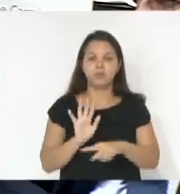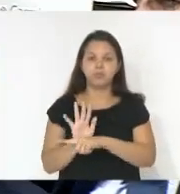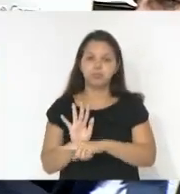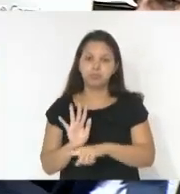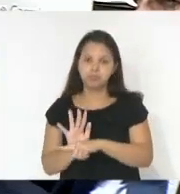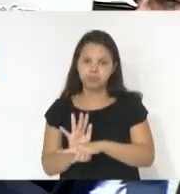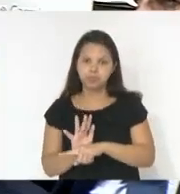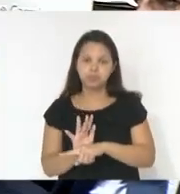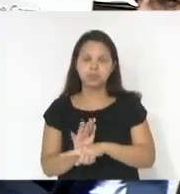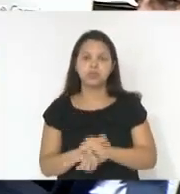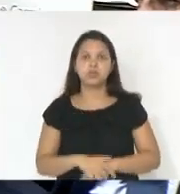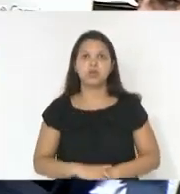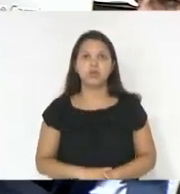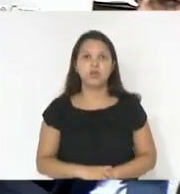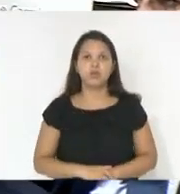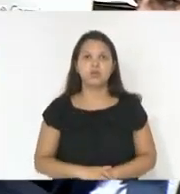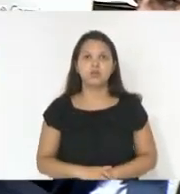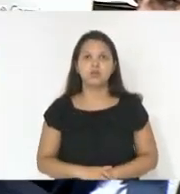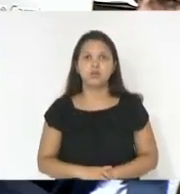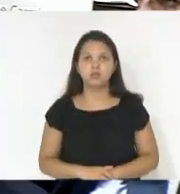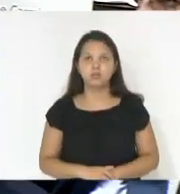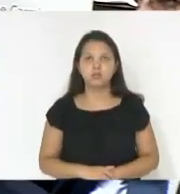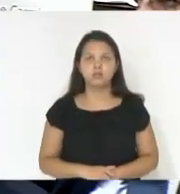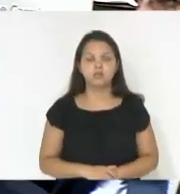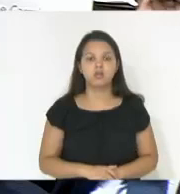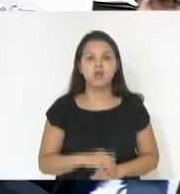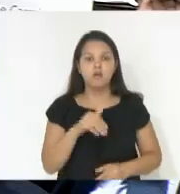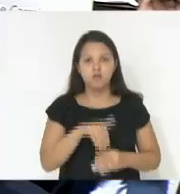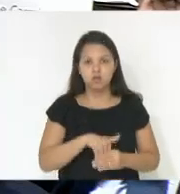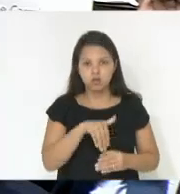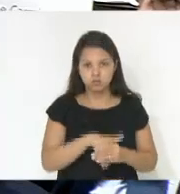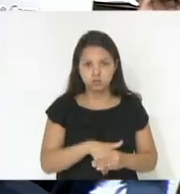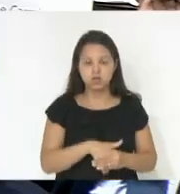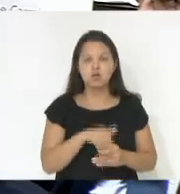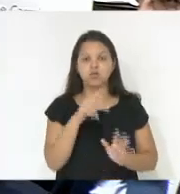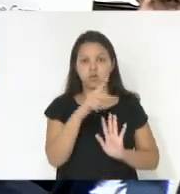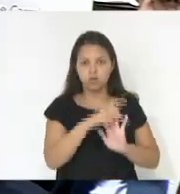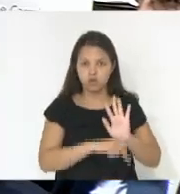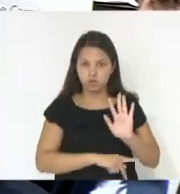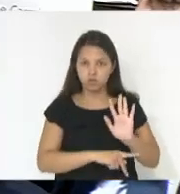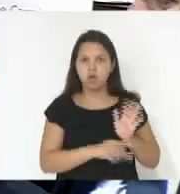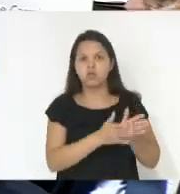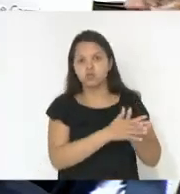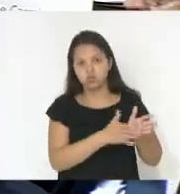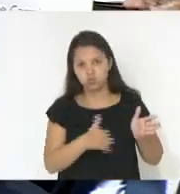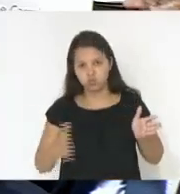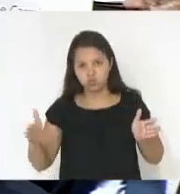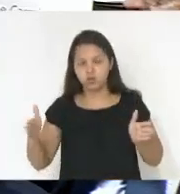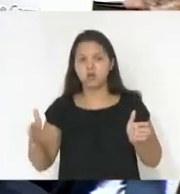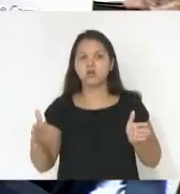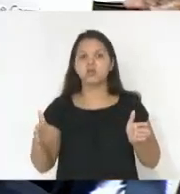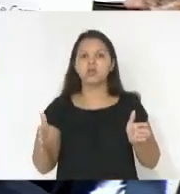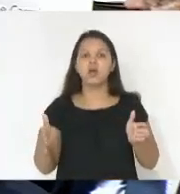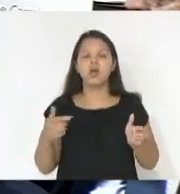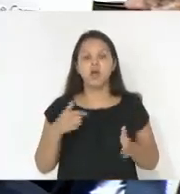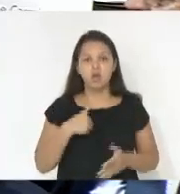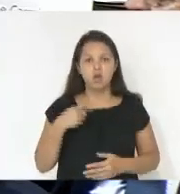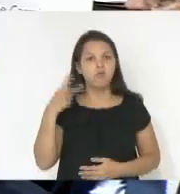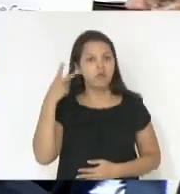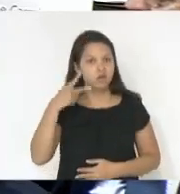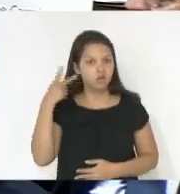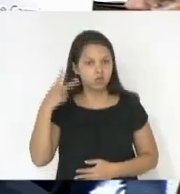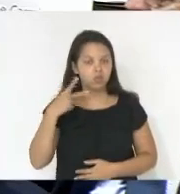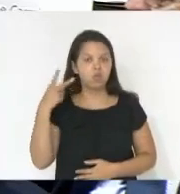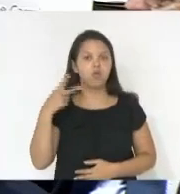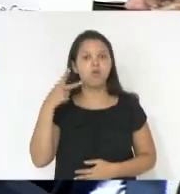E durante as votações desse projeto, eu, como vereador em Florianópolis, tive a oportunidade de